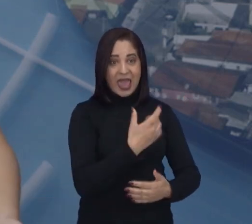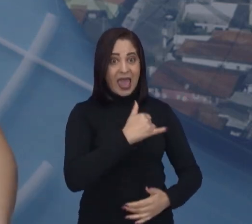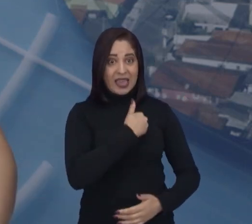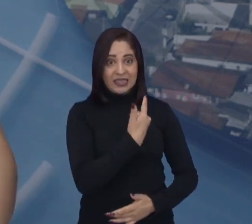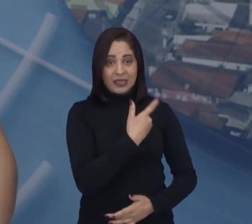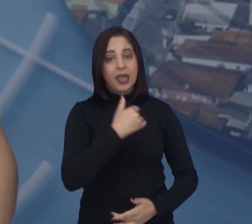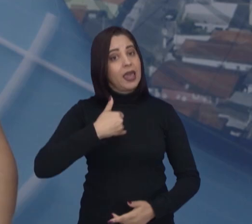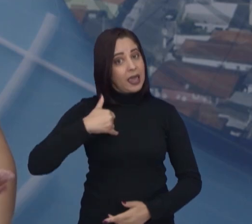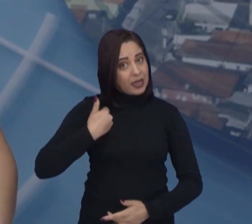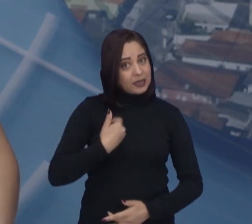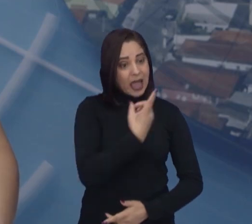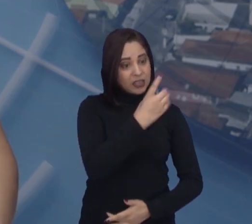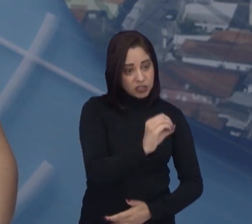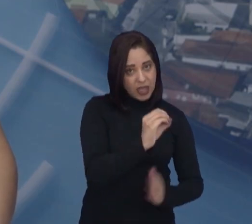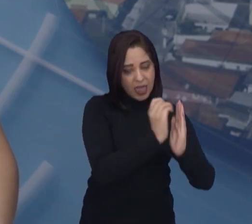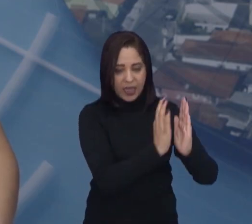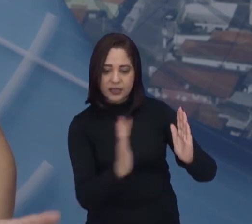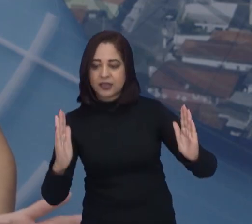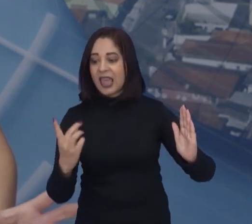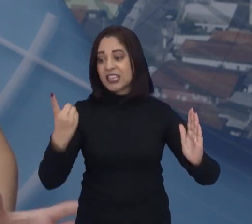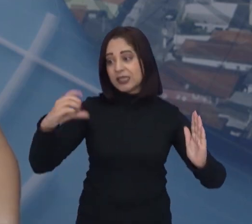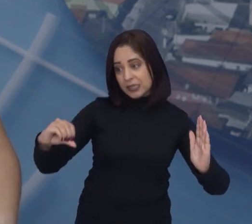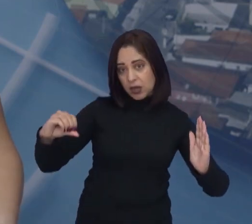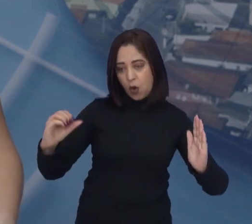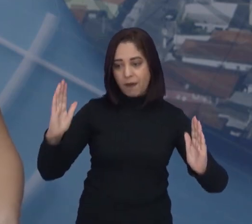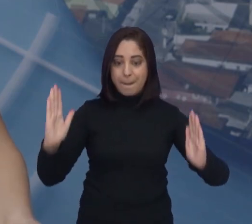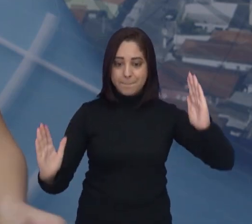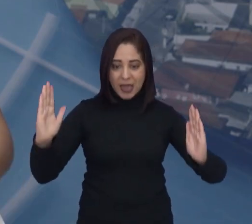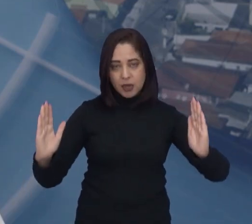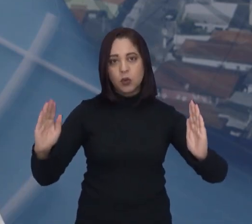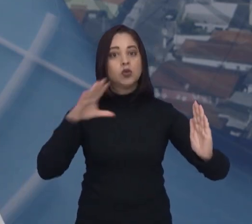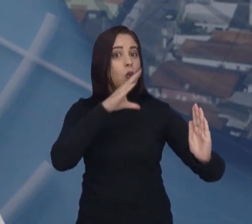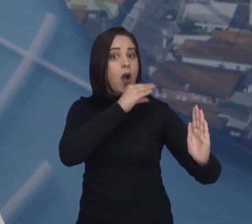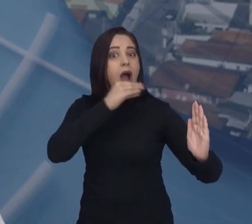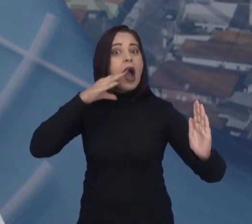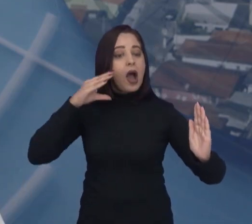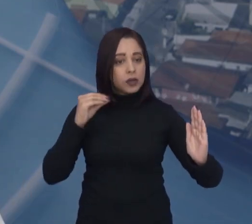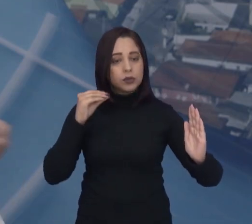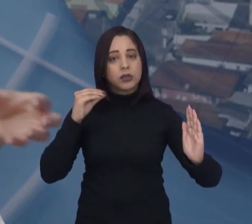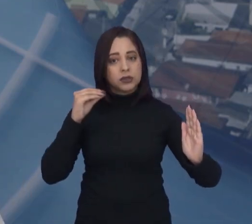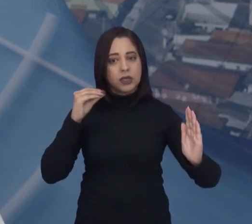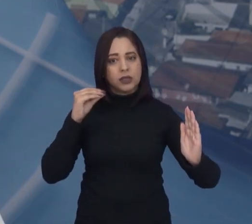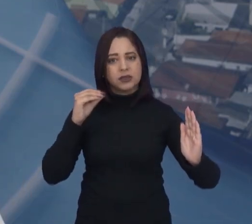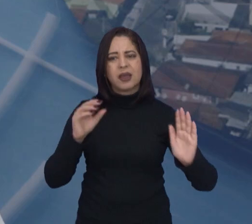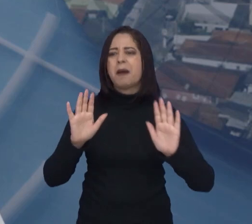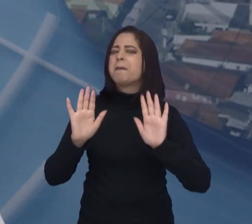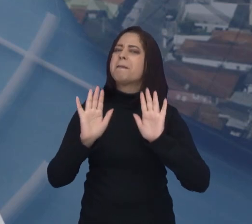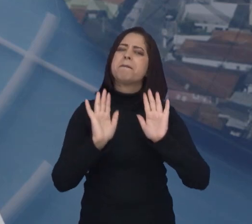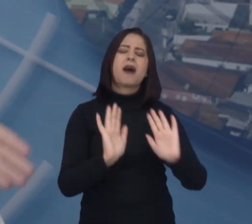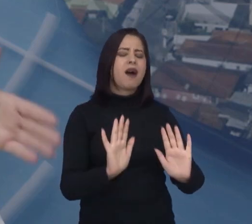os 19 anos, 29 dias, né? De fato, é uma resposta que não